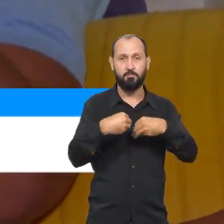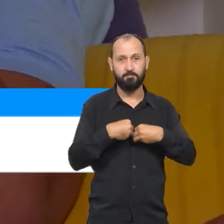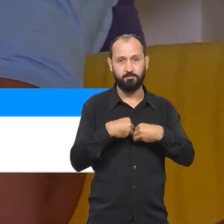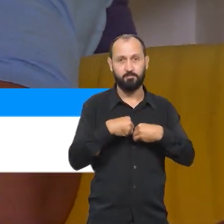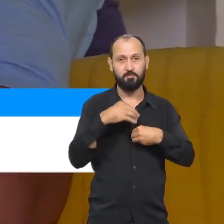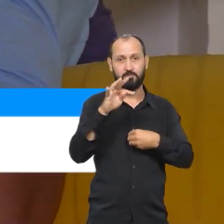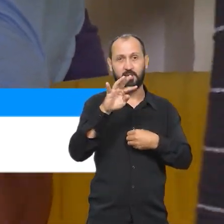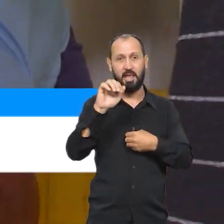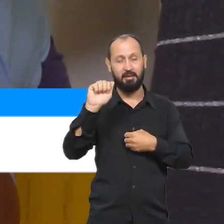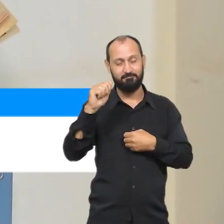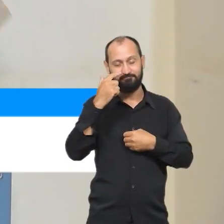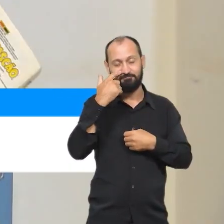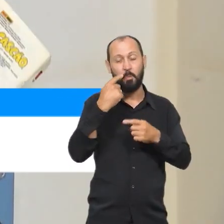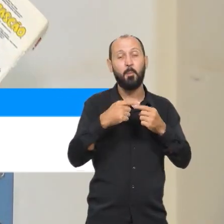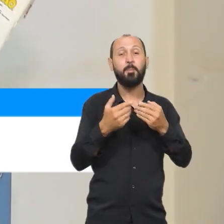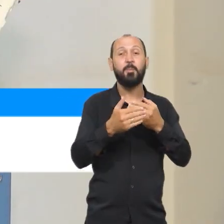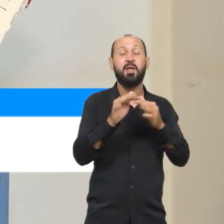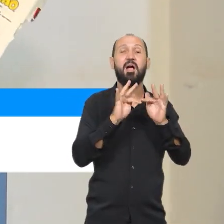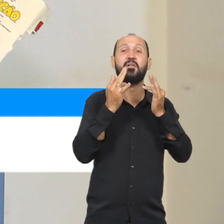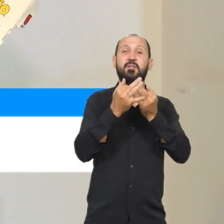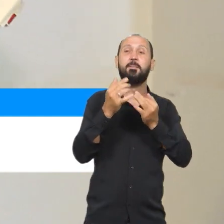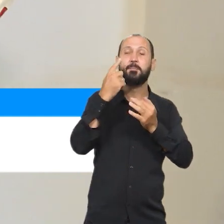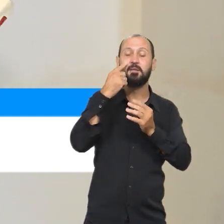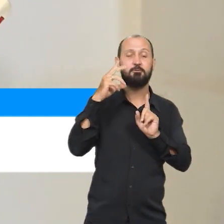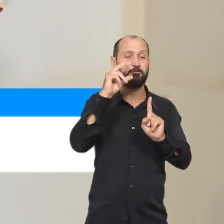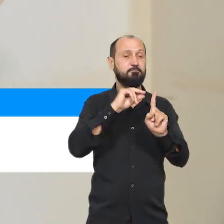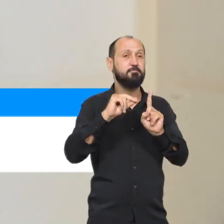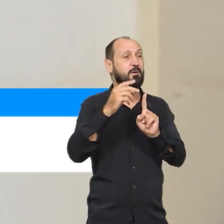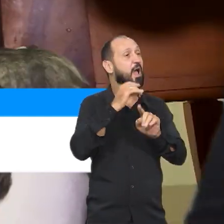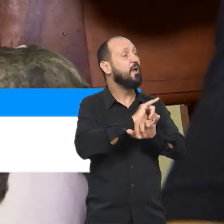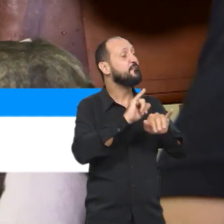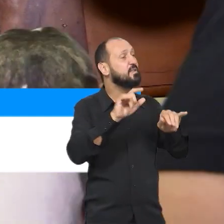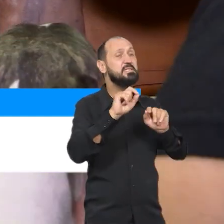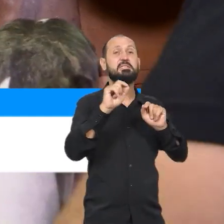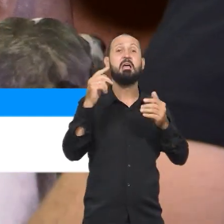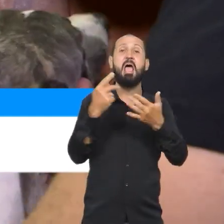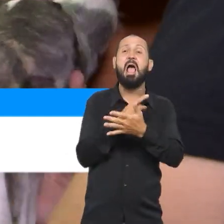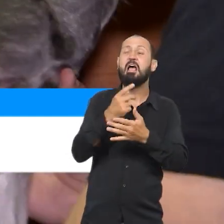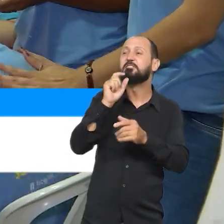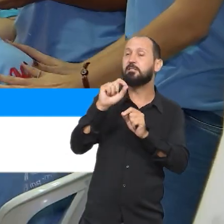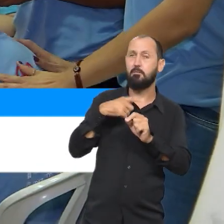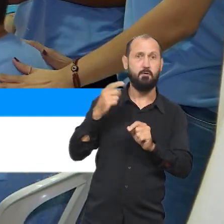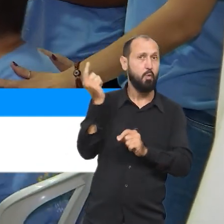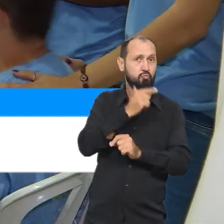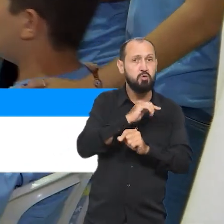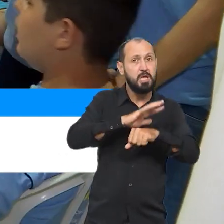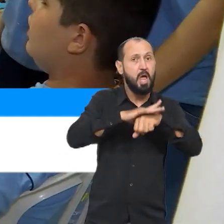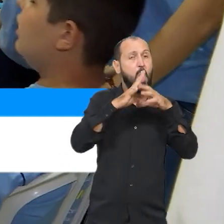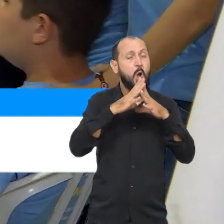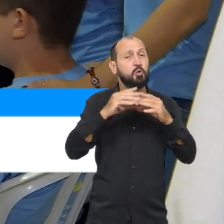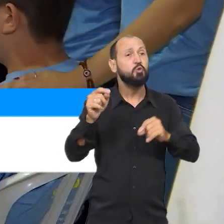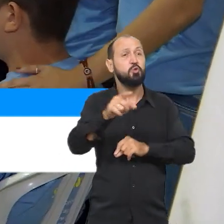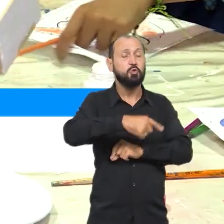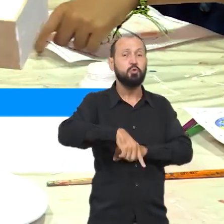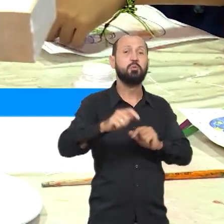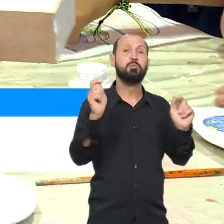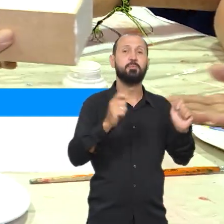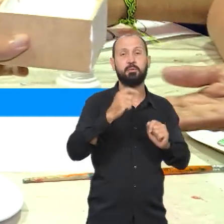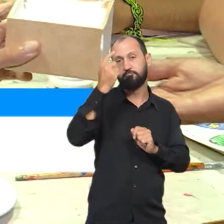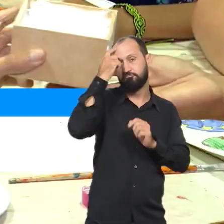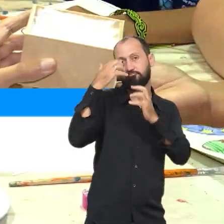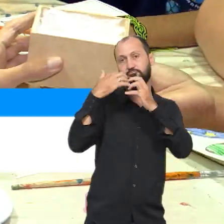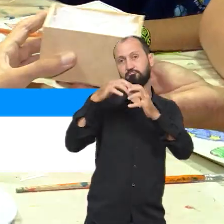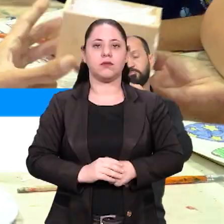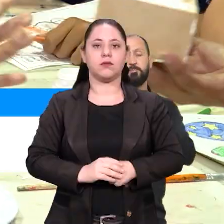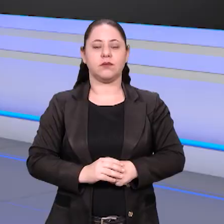espectro autista, o TEA. Geralmente, as famílias têm sido assediadas com anúncios de má-fé que prometem a cura milagrosa para essa